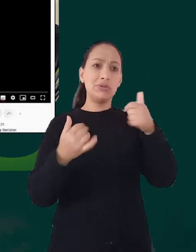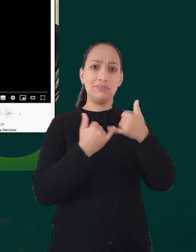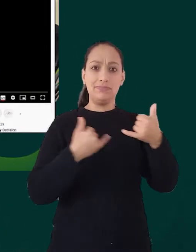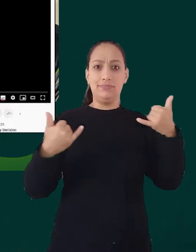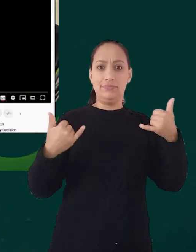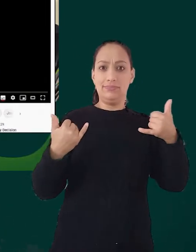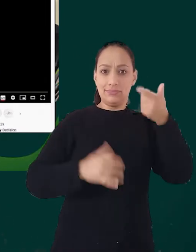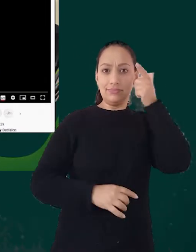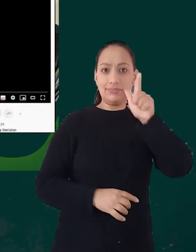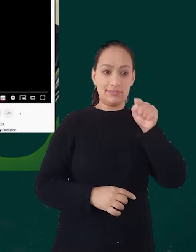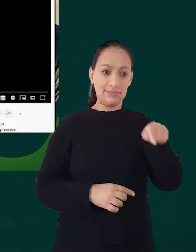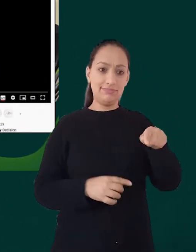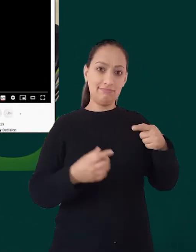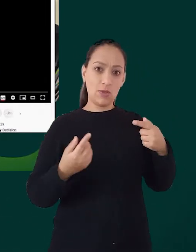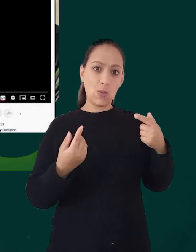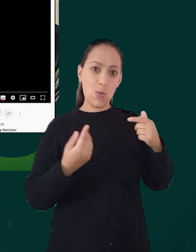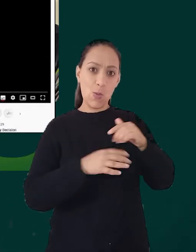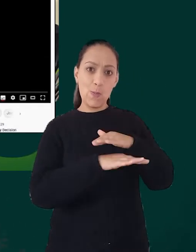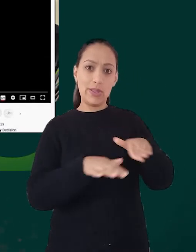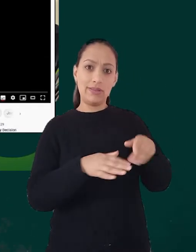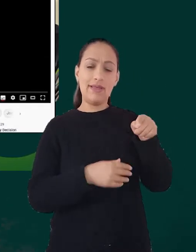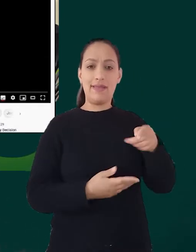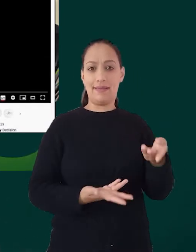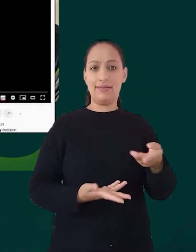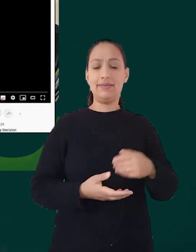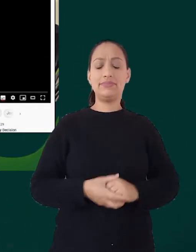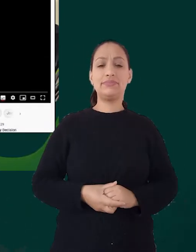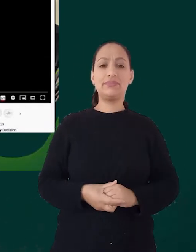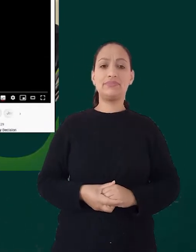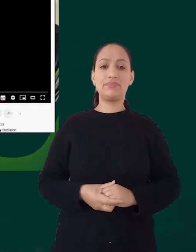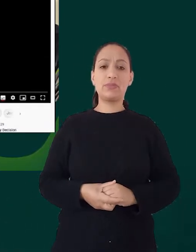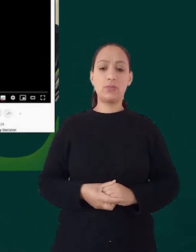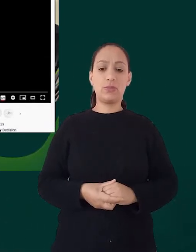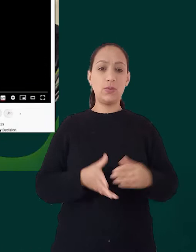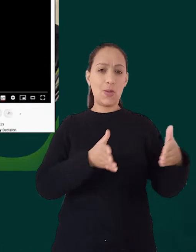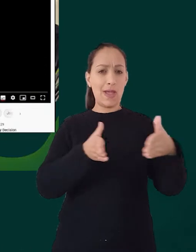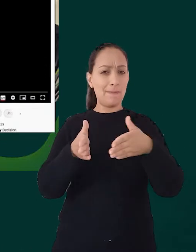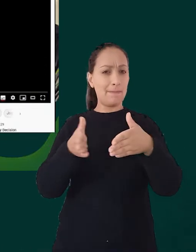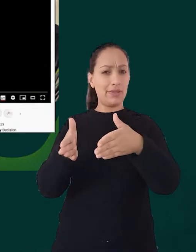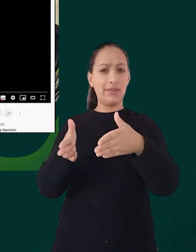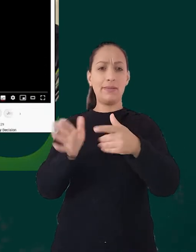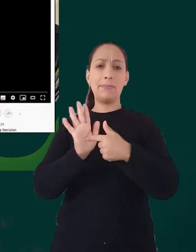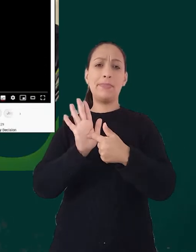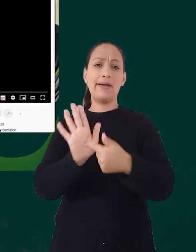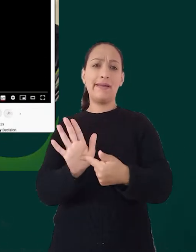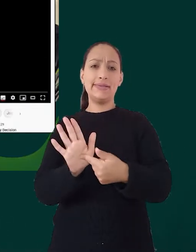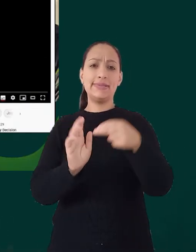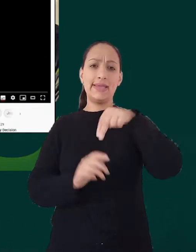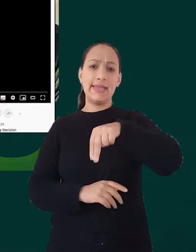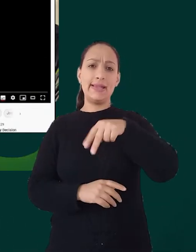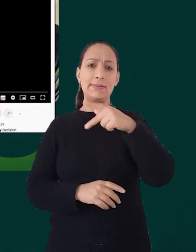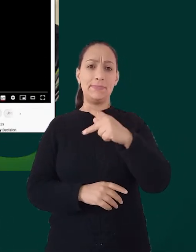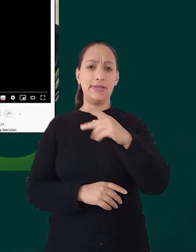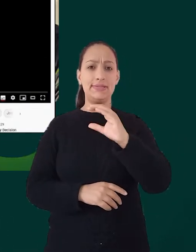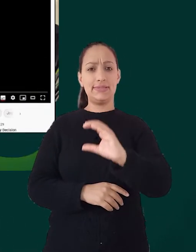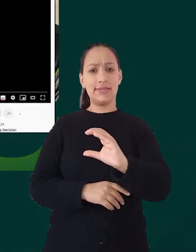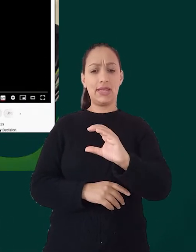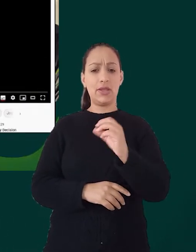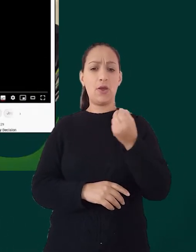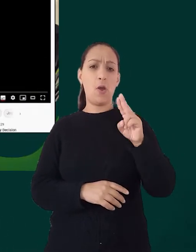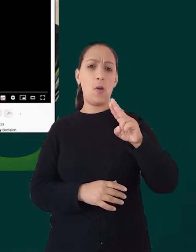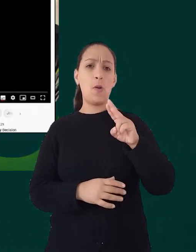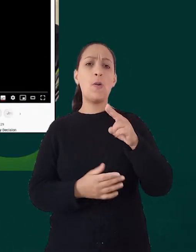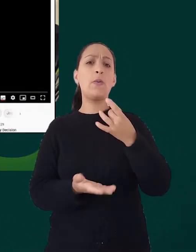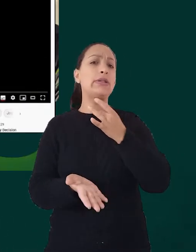energia para poder combater o meu objetivo final. No meio do caminho, aparece um NPC, um